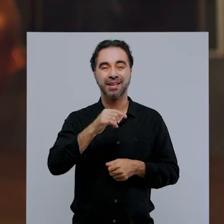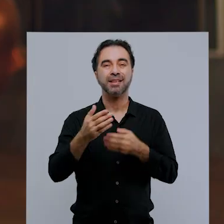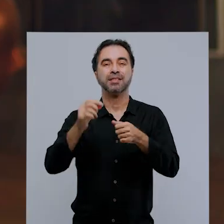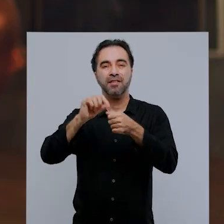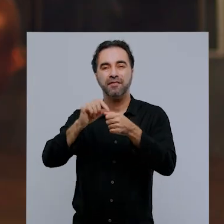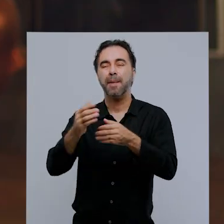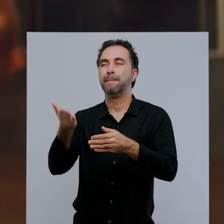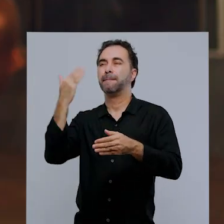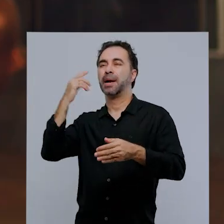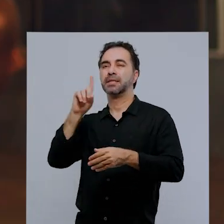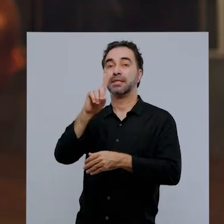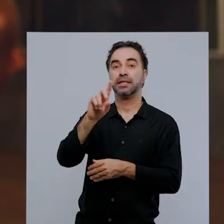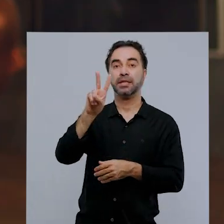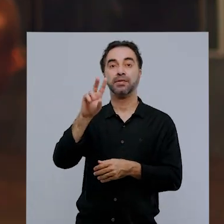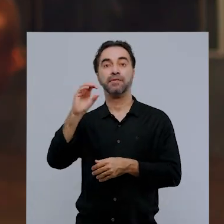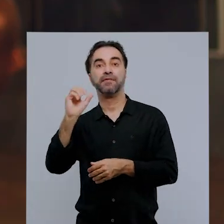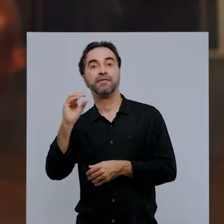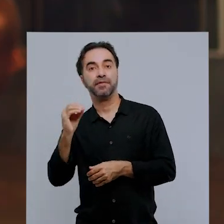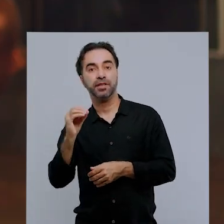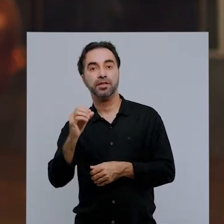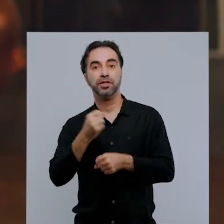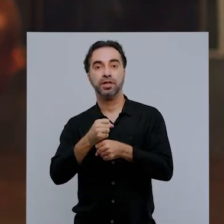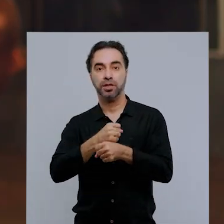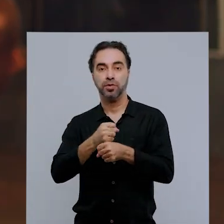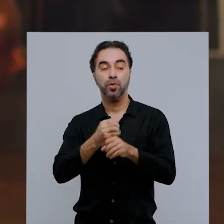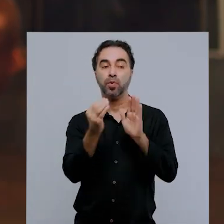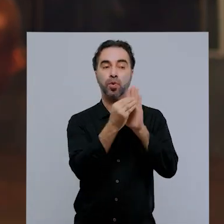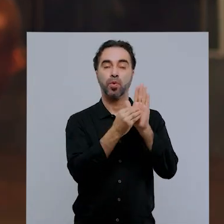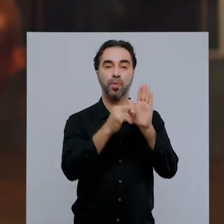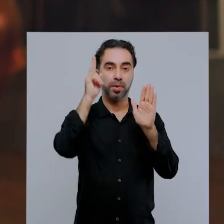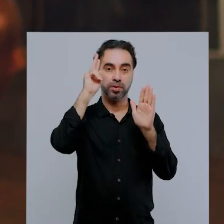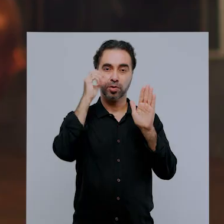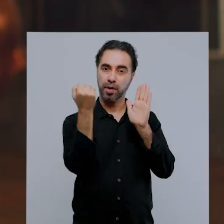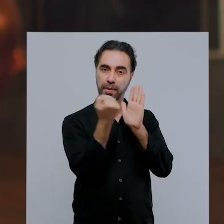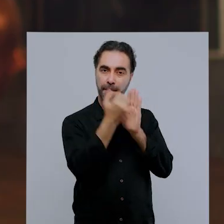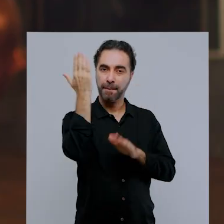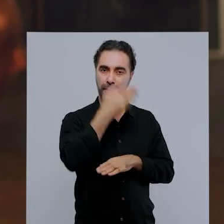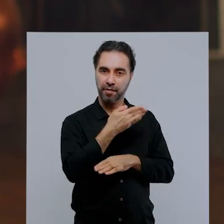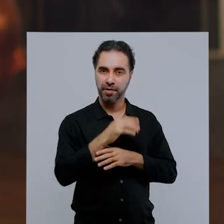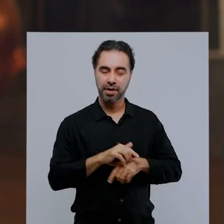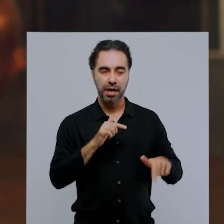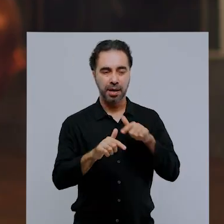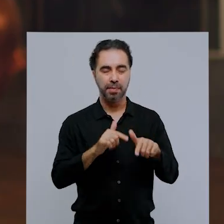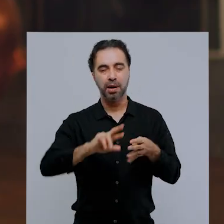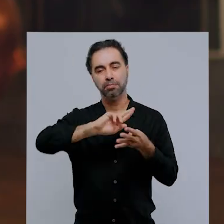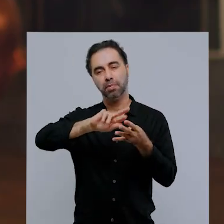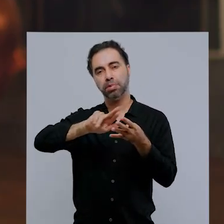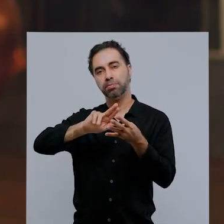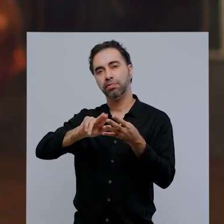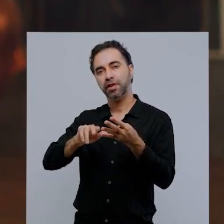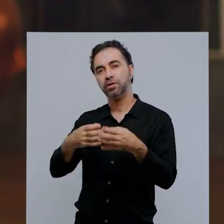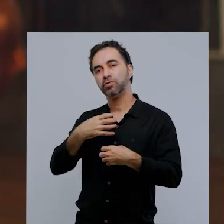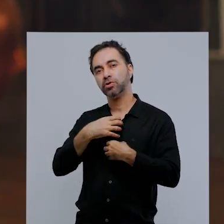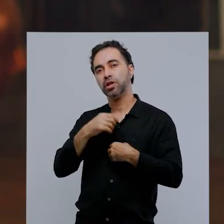120 anos, registrado isso com documentos históricos que comprovam. E sempre trabalhando das diversas formas da produção